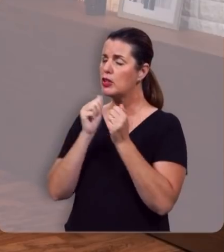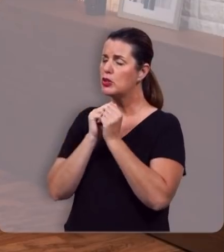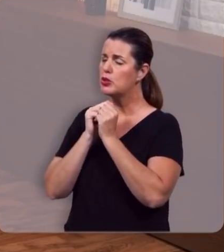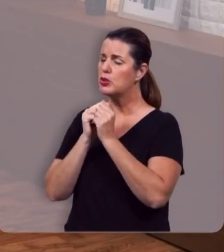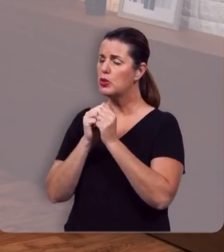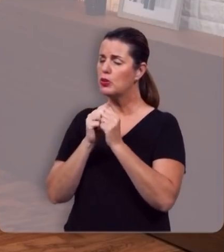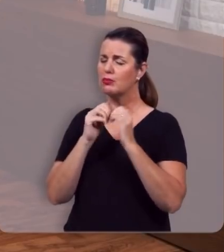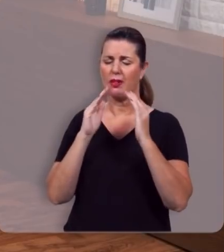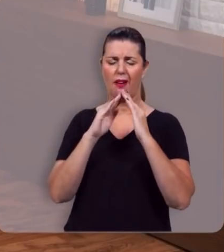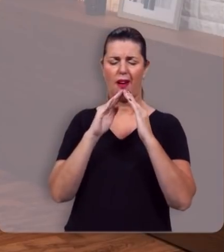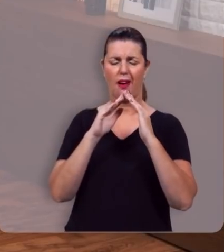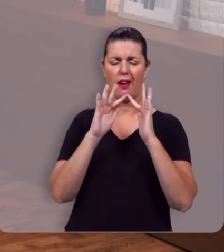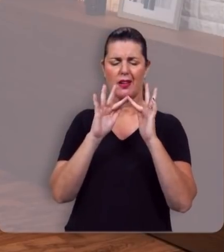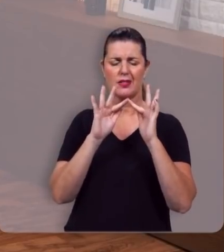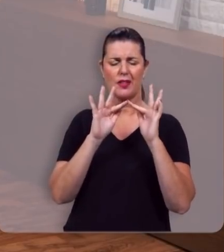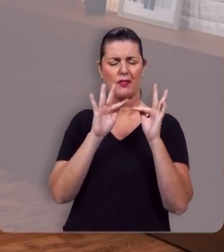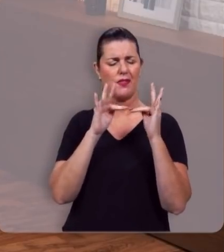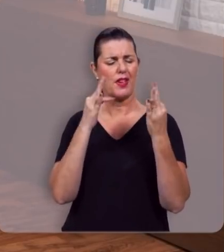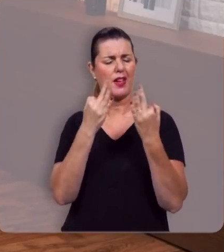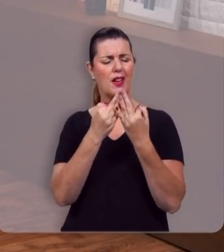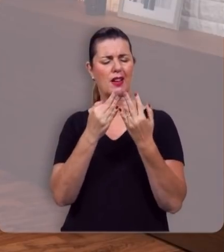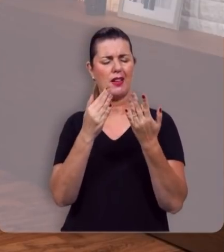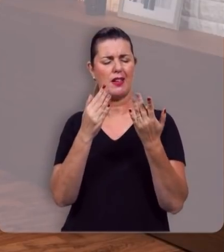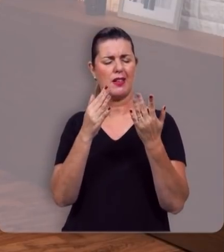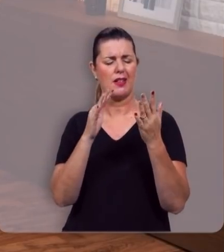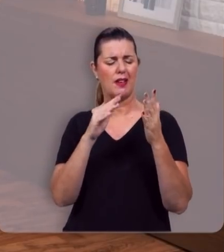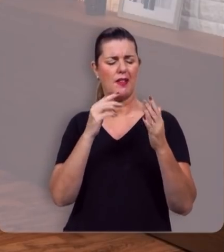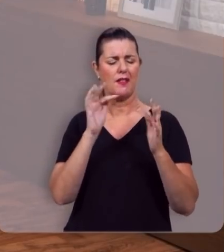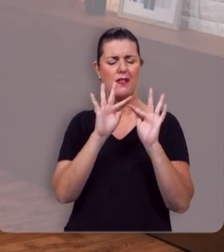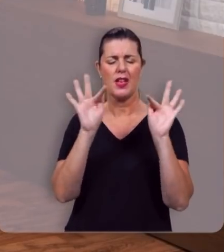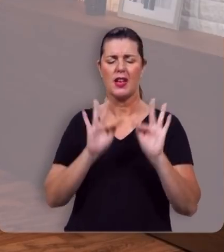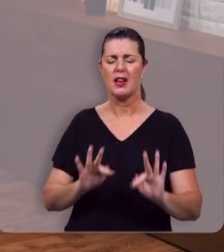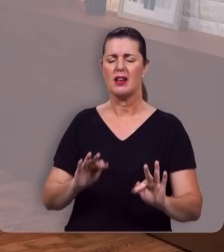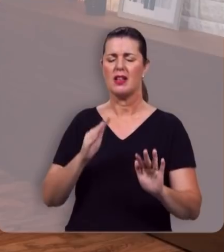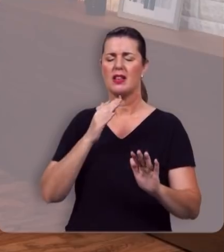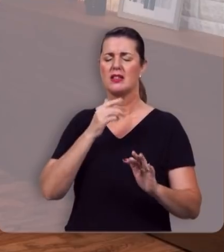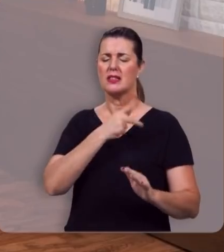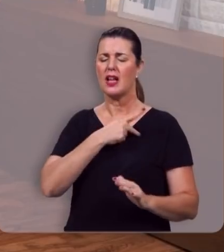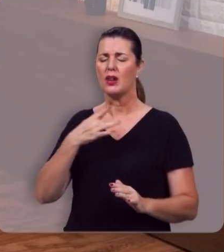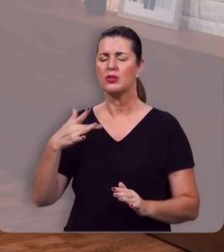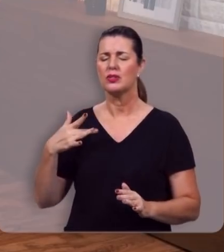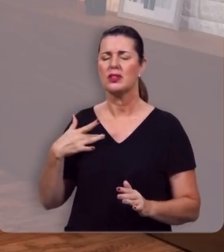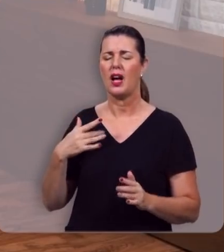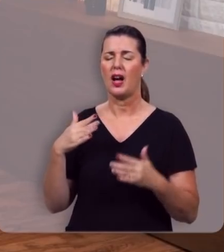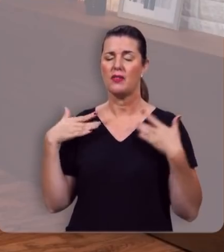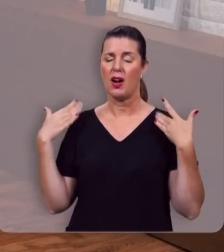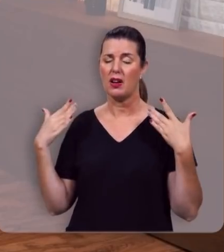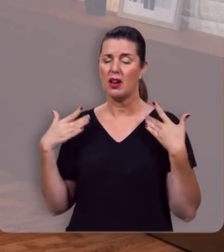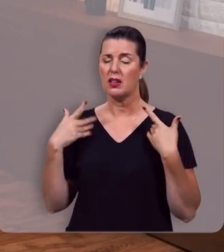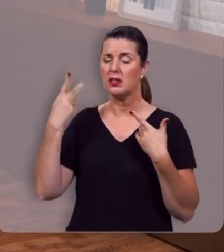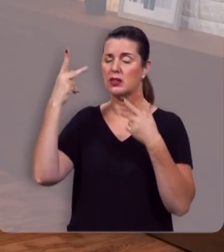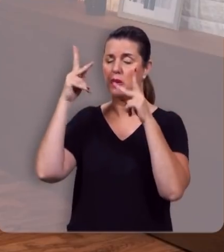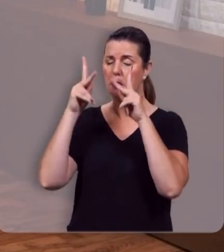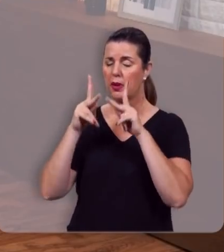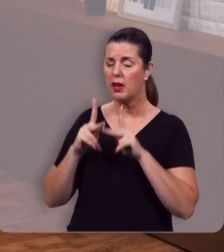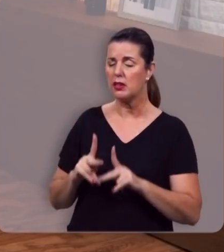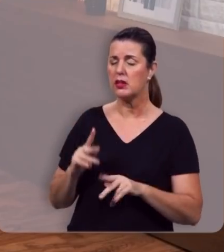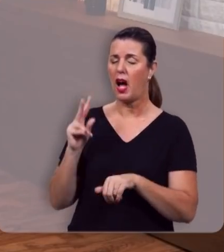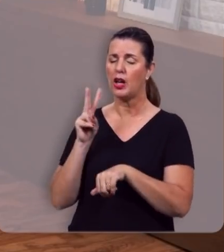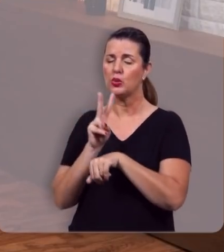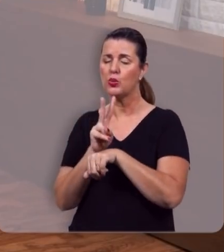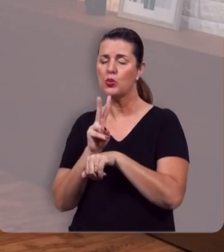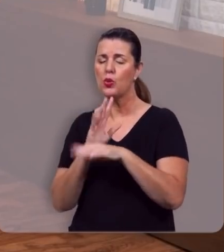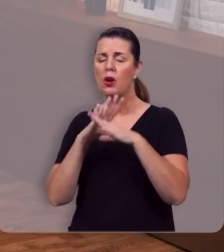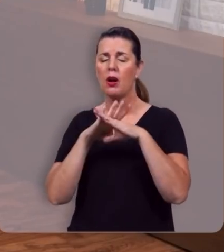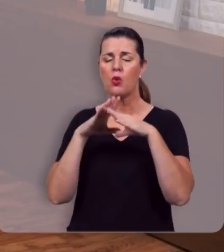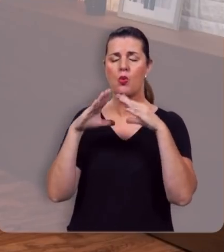lares saudáveis, felizes, plenos da alegria da tua presença. Se há feridas, que elas sejam